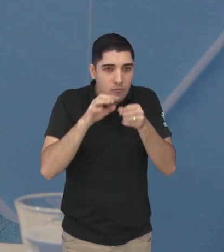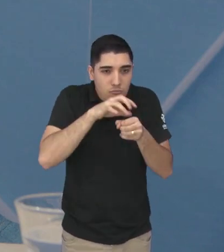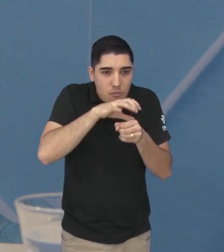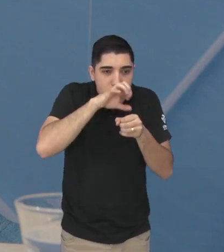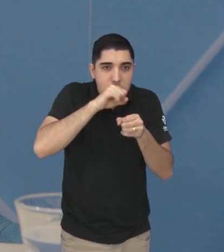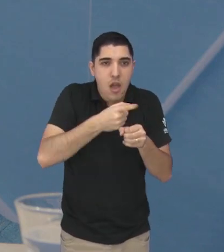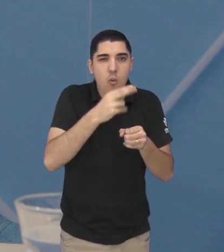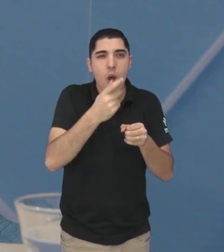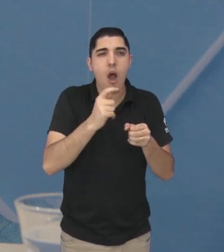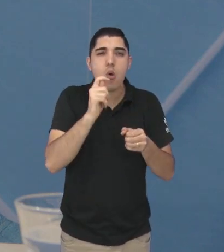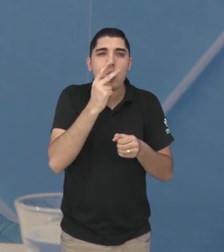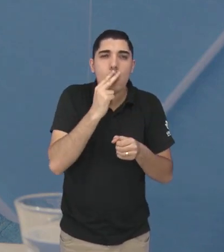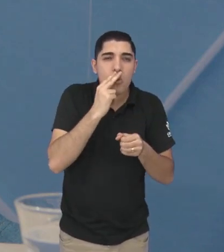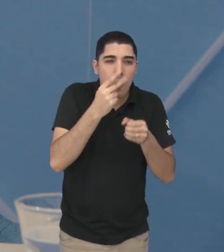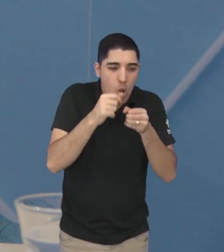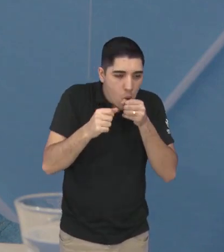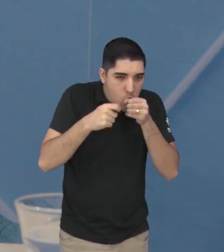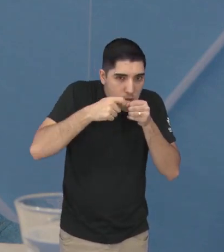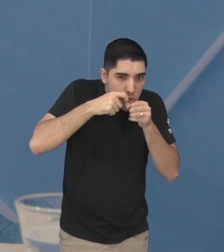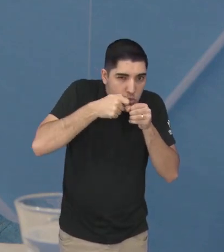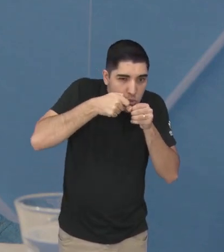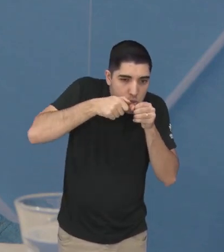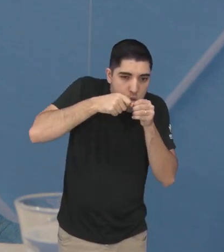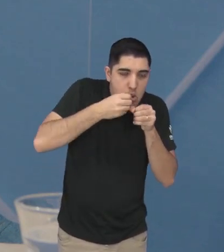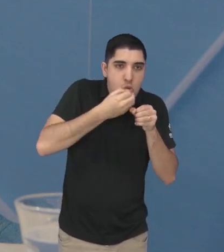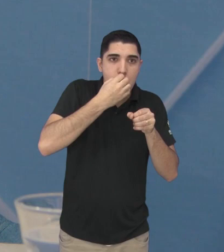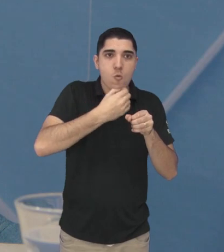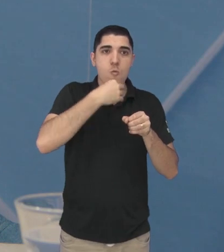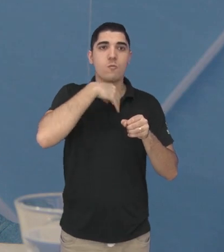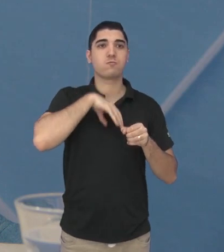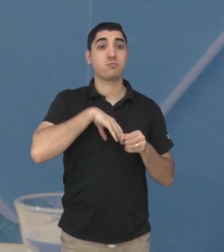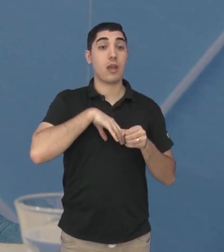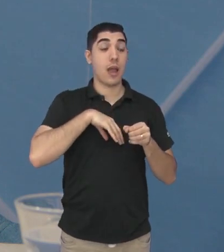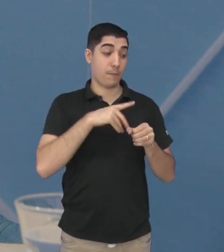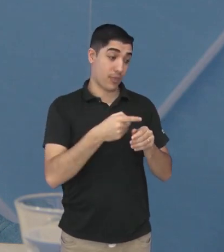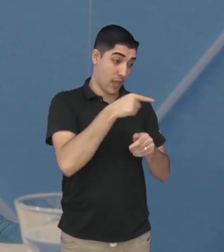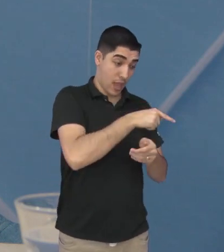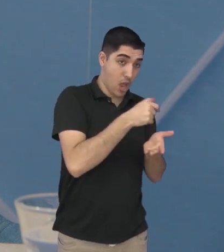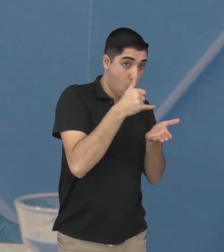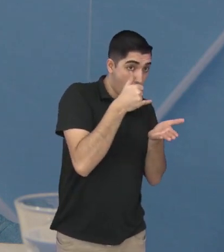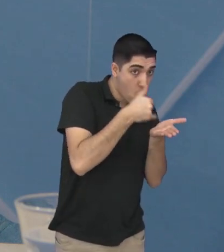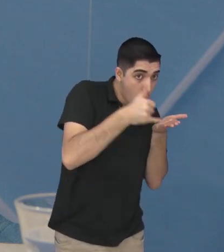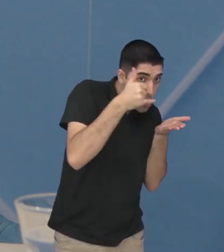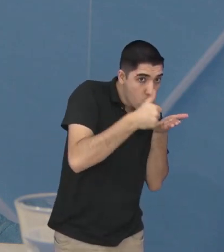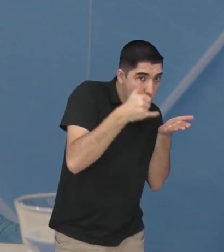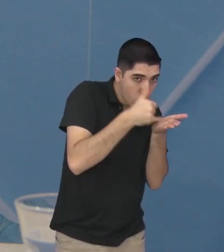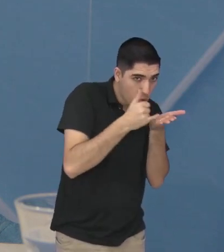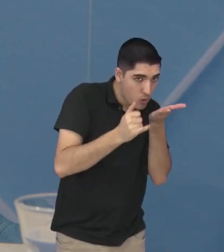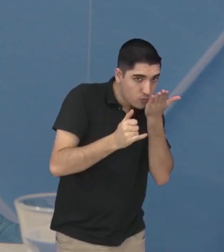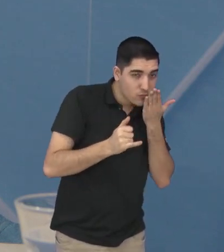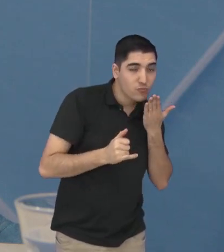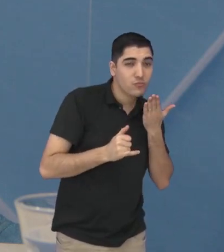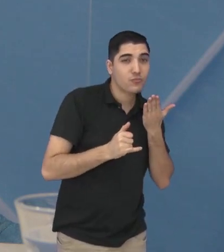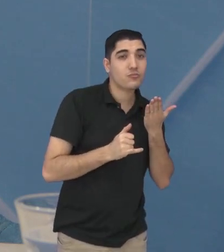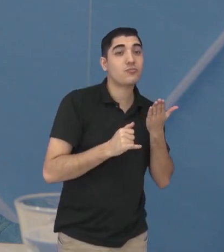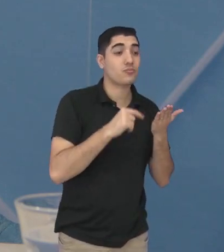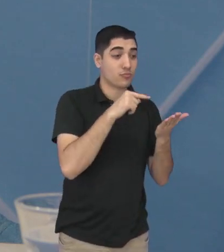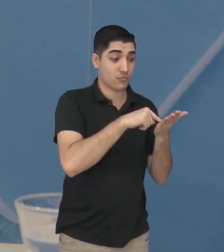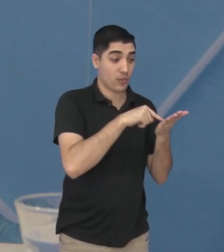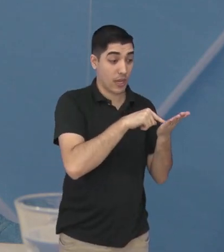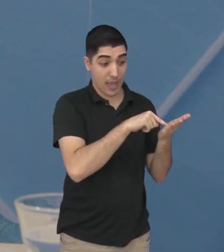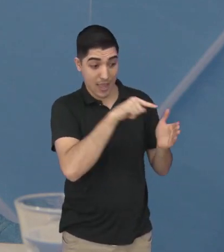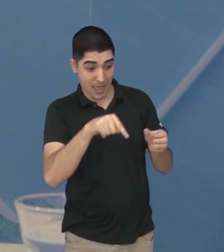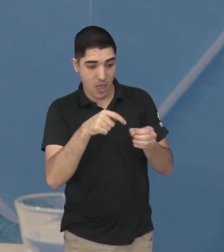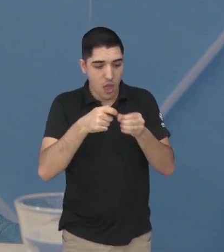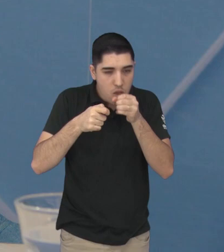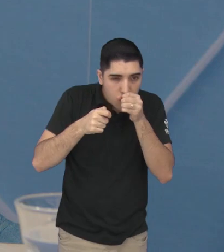fumada. Então, o efeito da cocaína, né, quando fumado, que aí é o crack, ele chega no